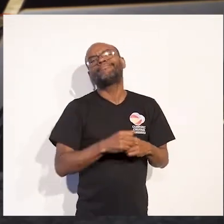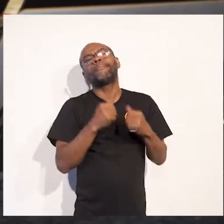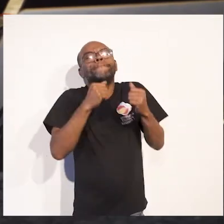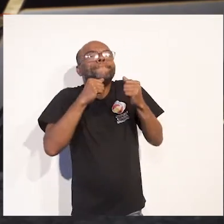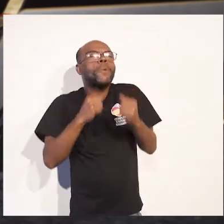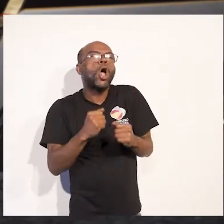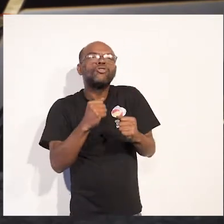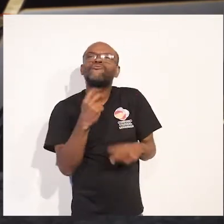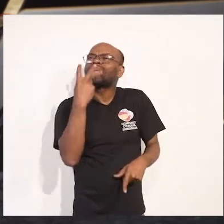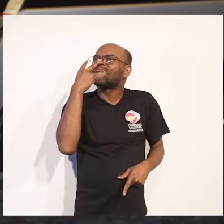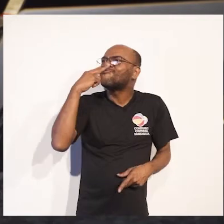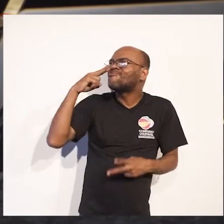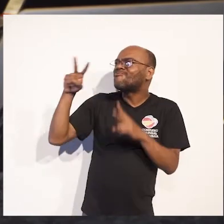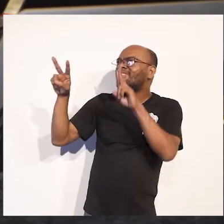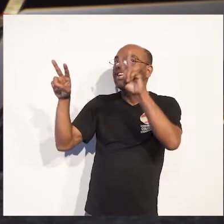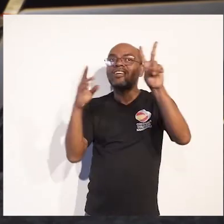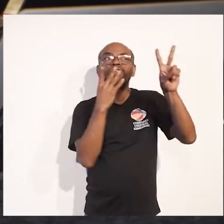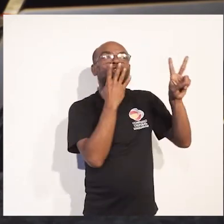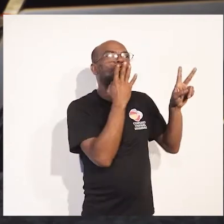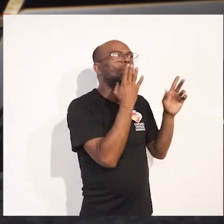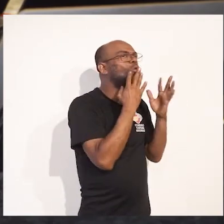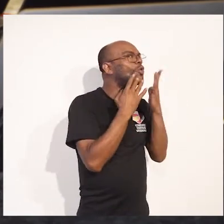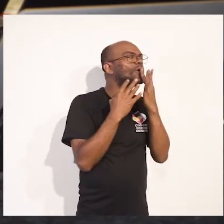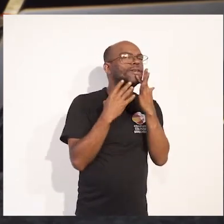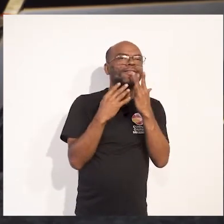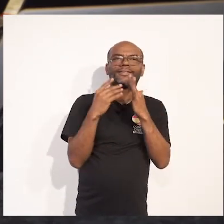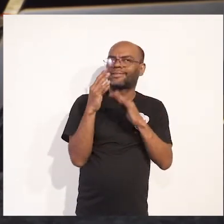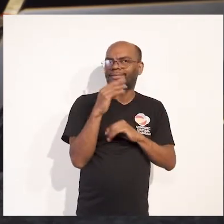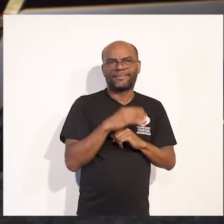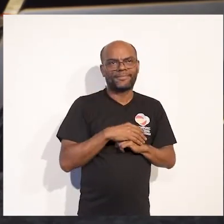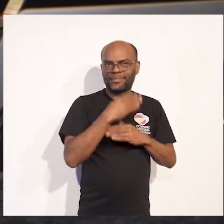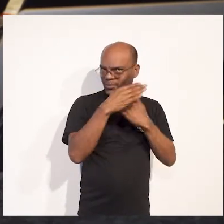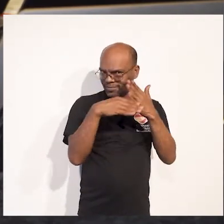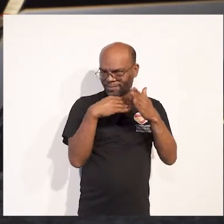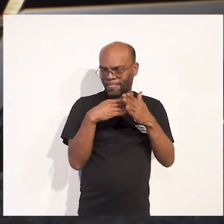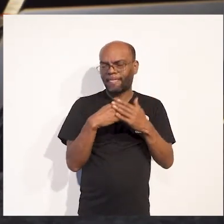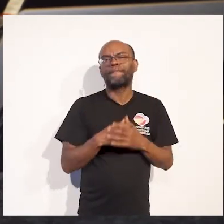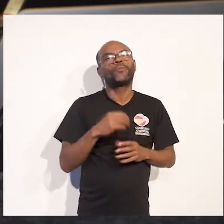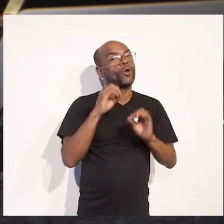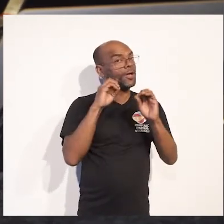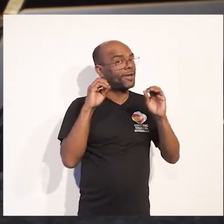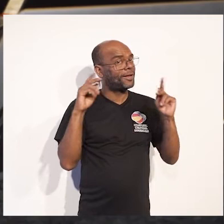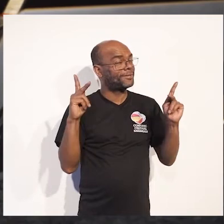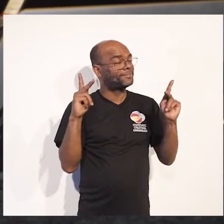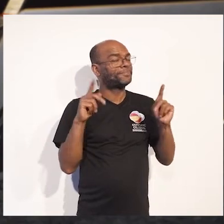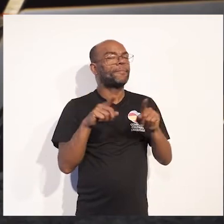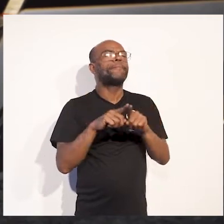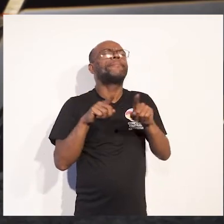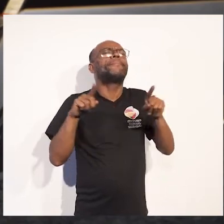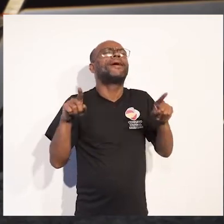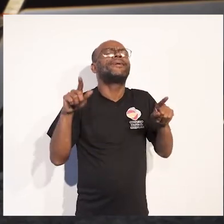para enxergar todas as cores daquele gráfico que a gente viu, ok? Mas